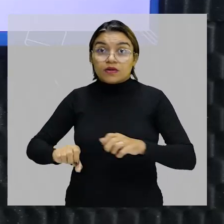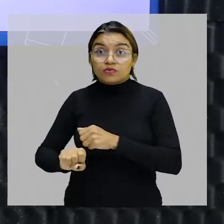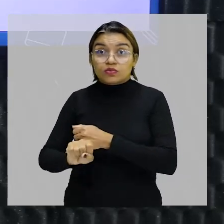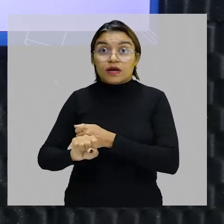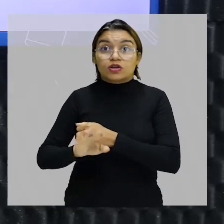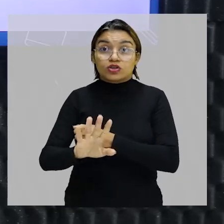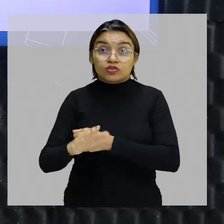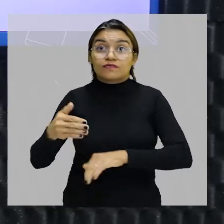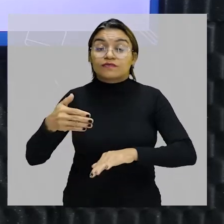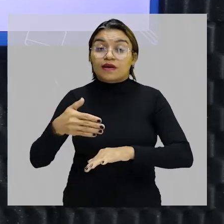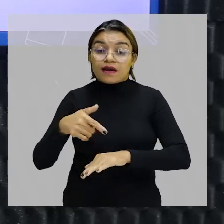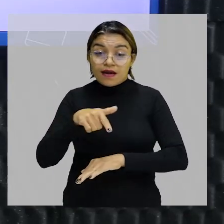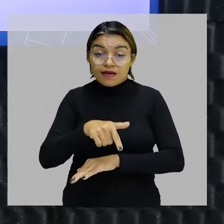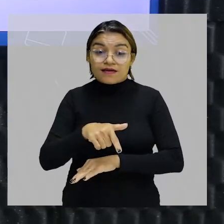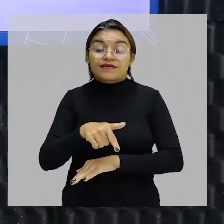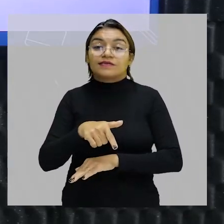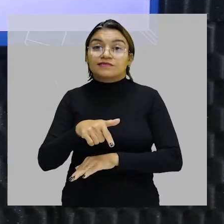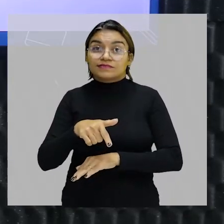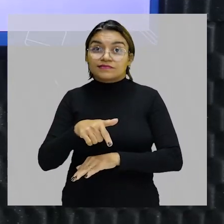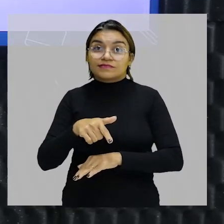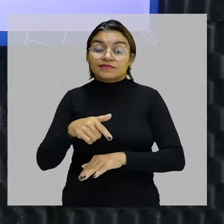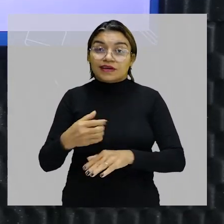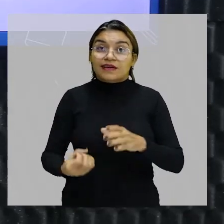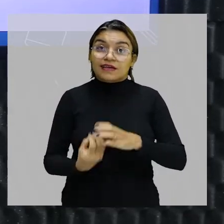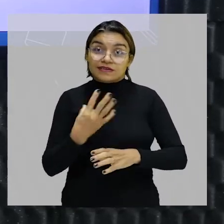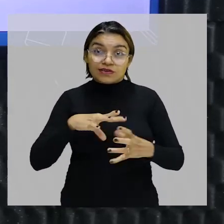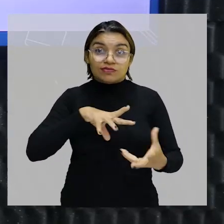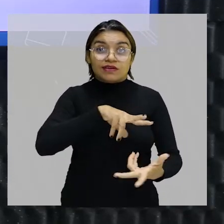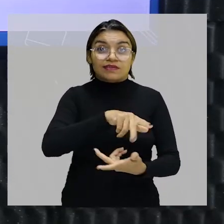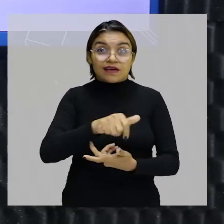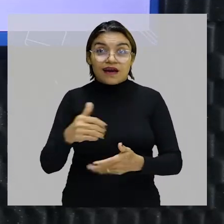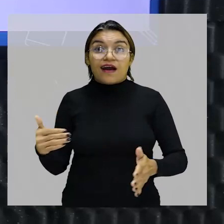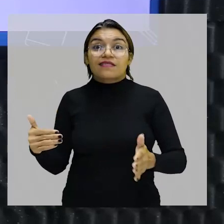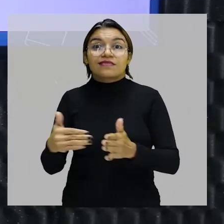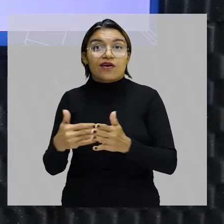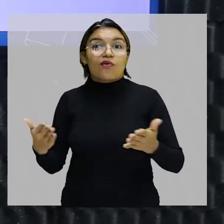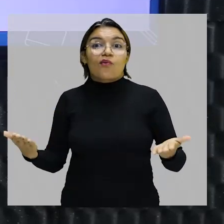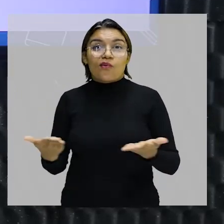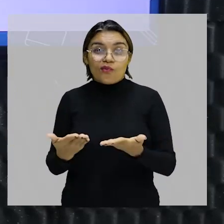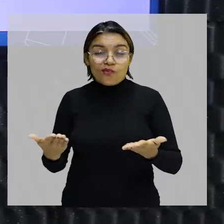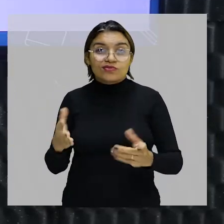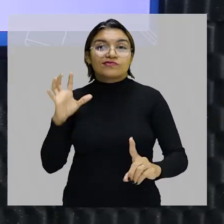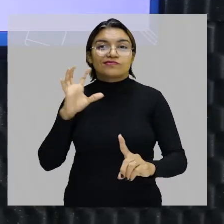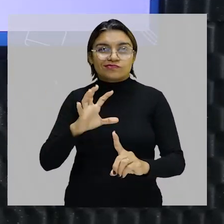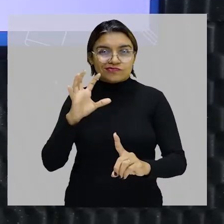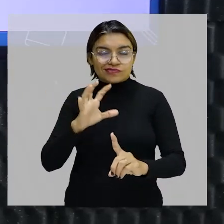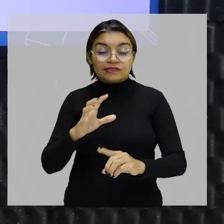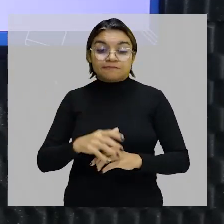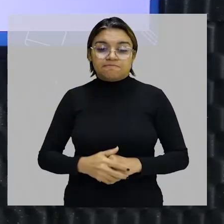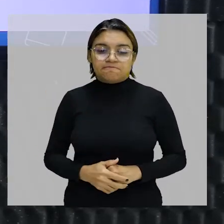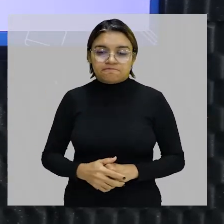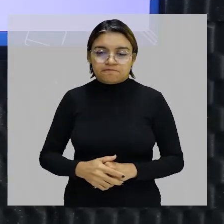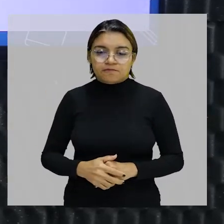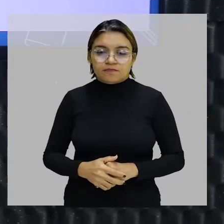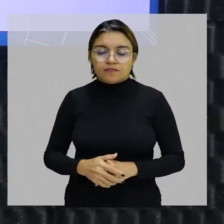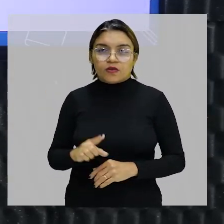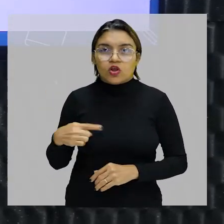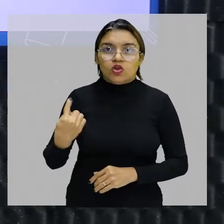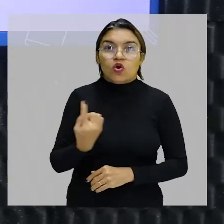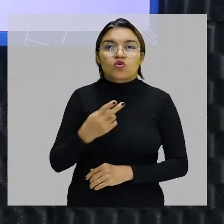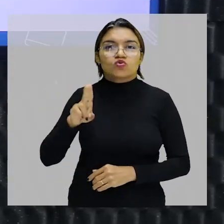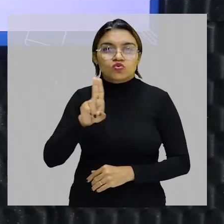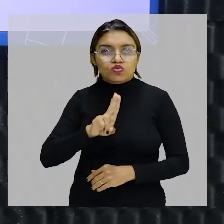da Terra e estão aqui até hoje. Começamos a usar alguns desses